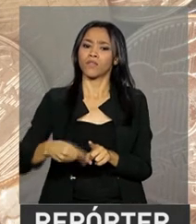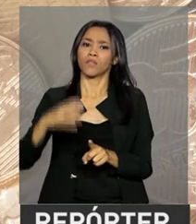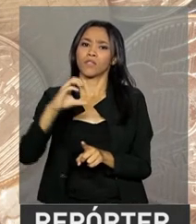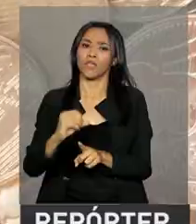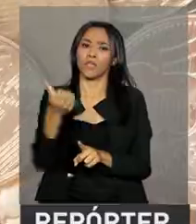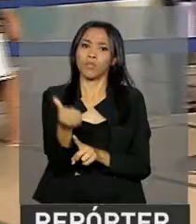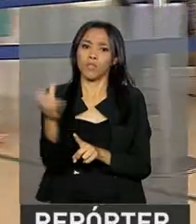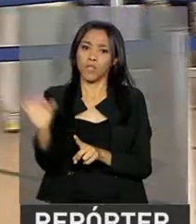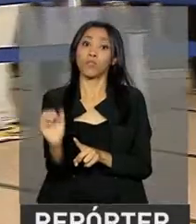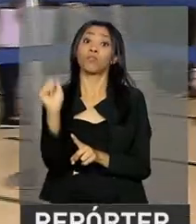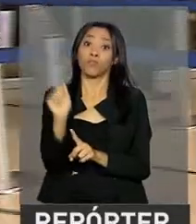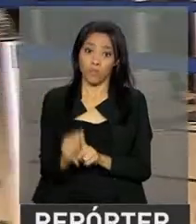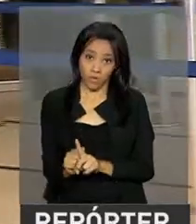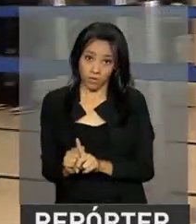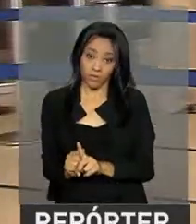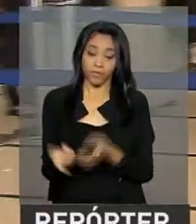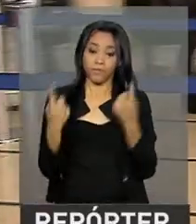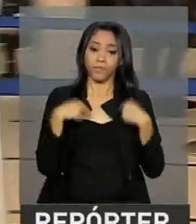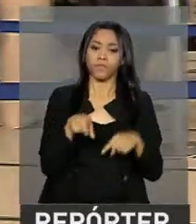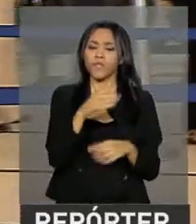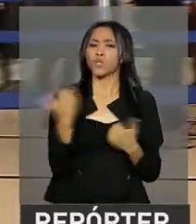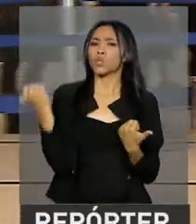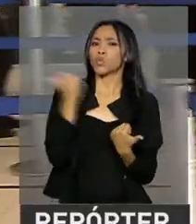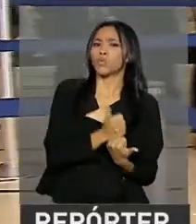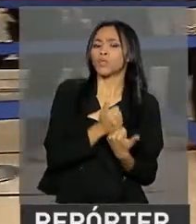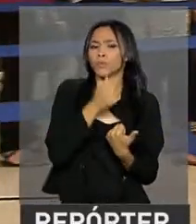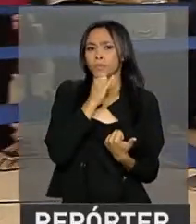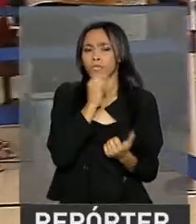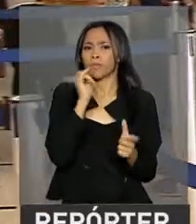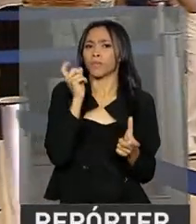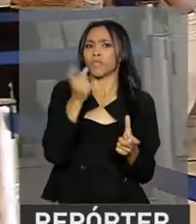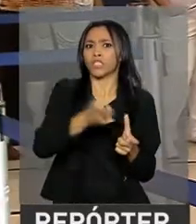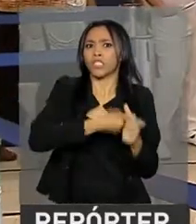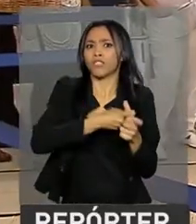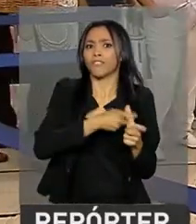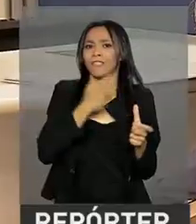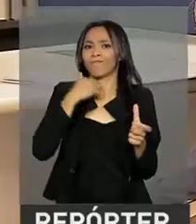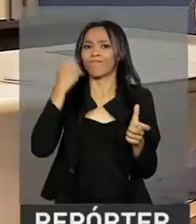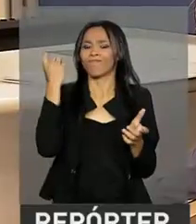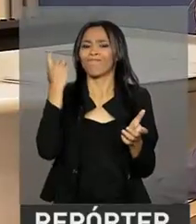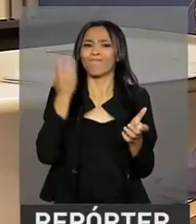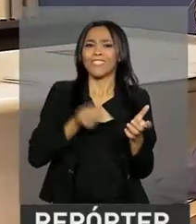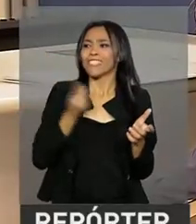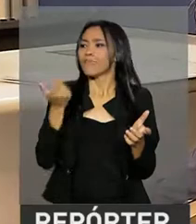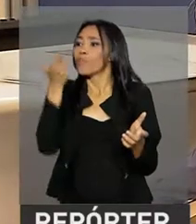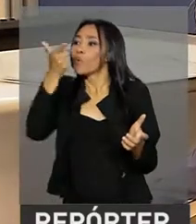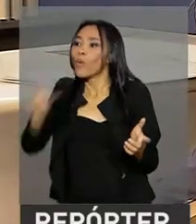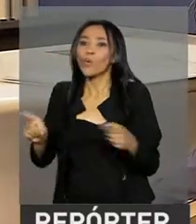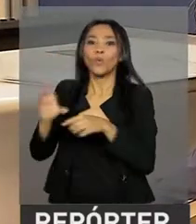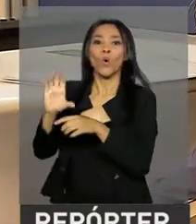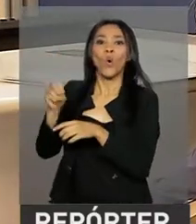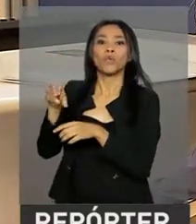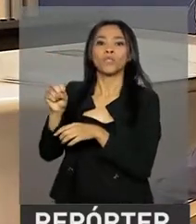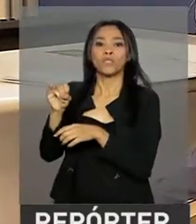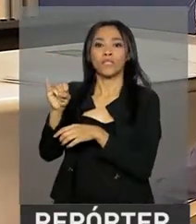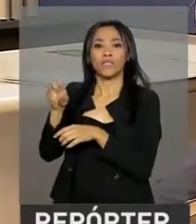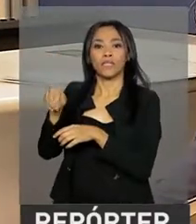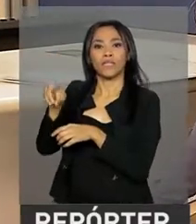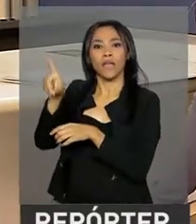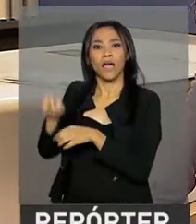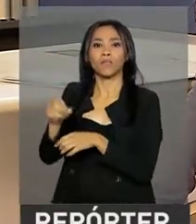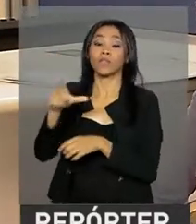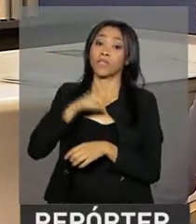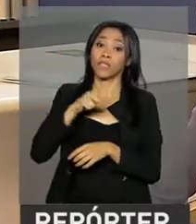3,06% ao mês. Para substituir uma dívida pelo crédito consignado, é preciso ter, no mínimo, entre